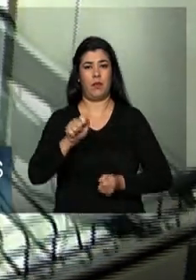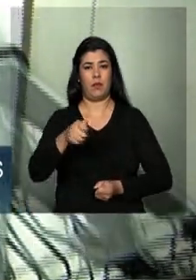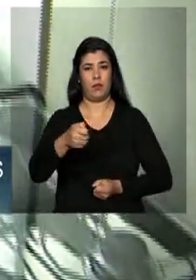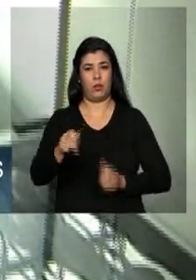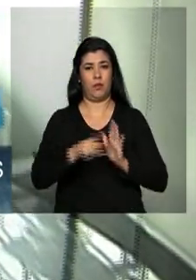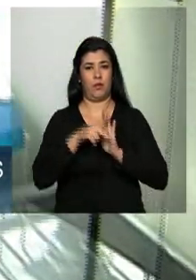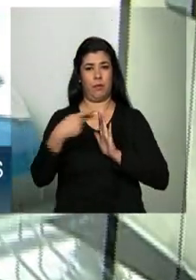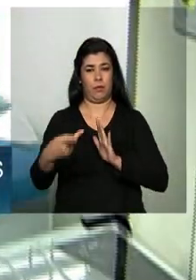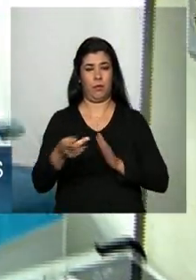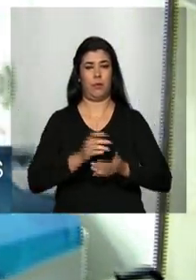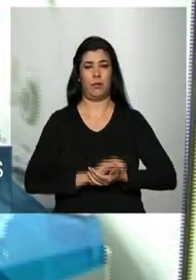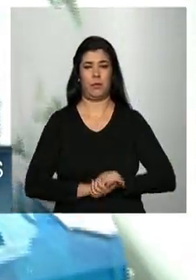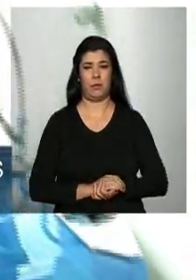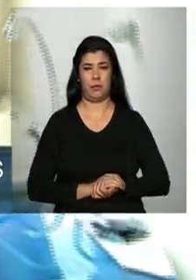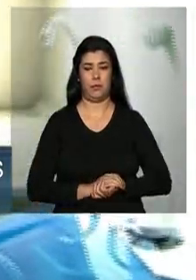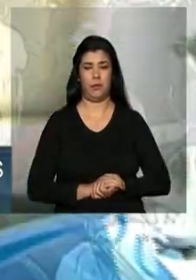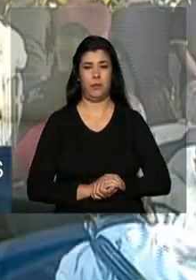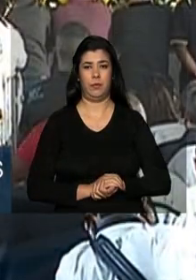chaves no palco.